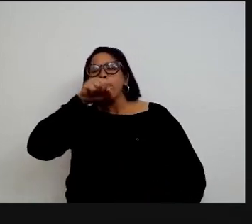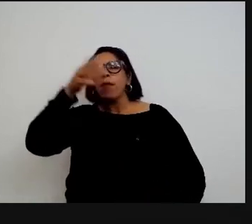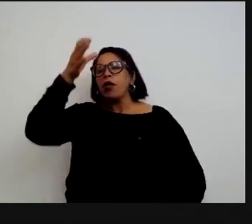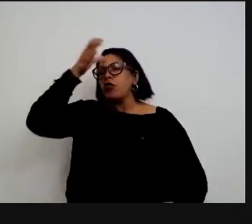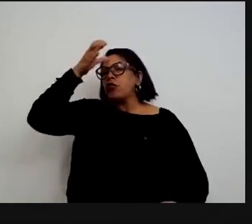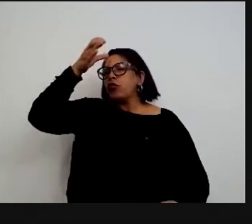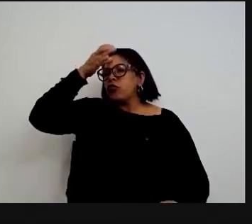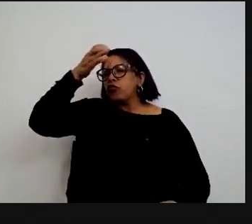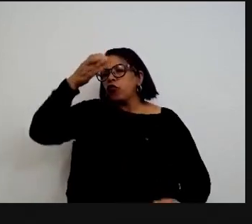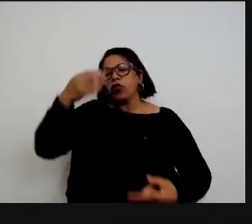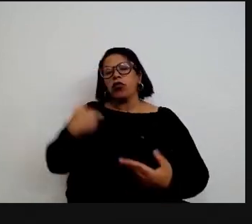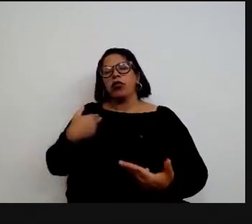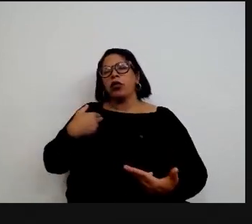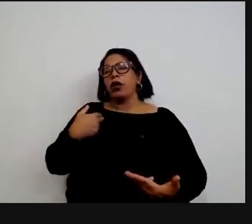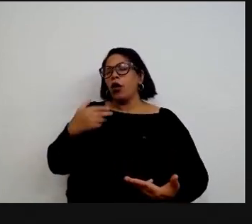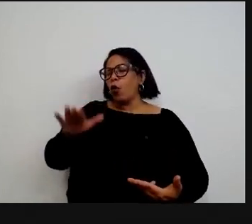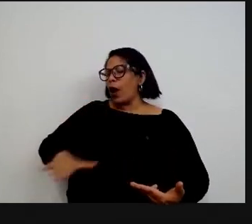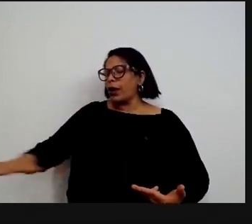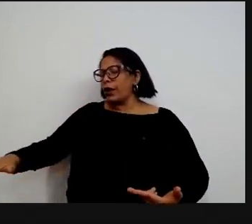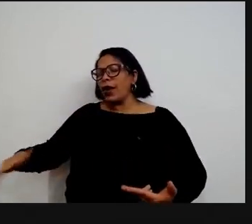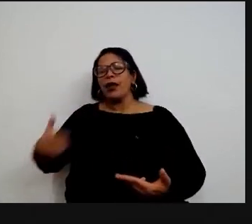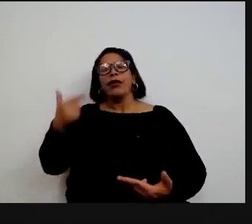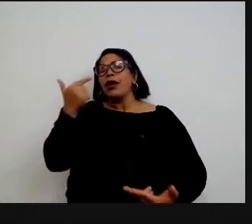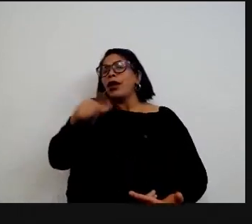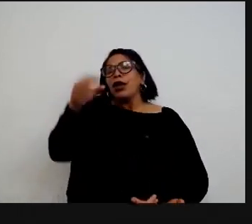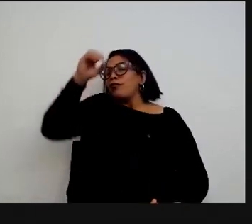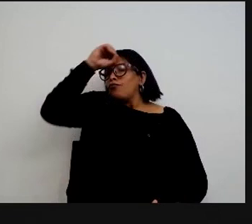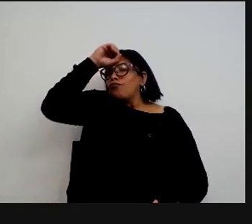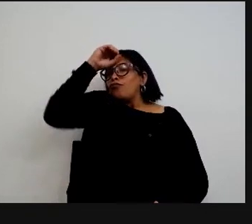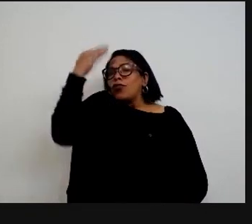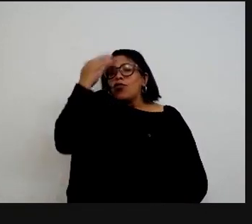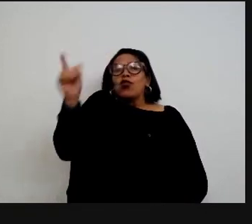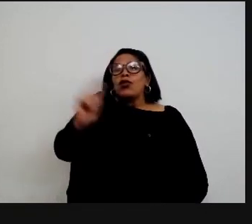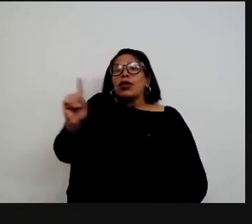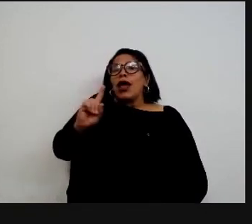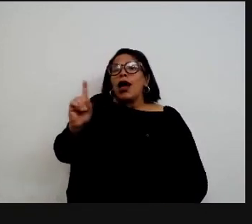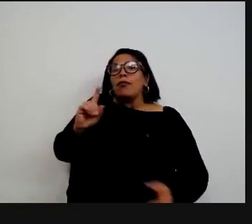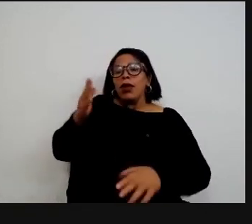tenho um tio, eu tenho não sei quem, eu tenho uma criança, eu tenho um outro também que